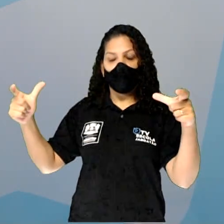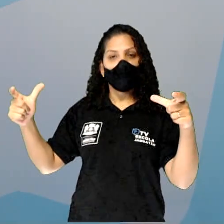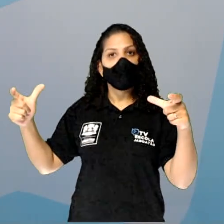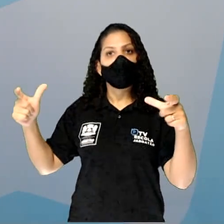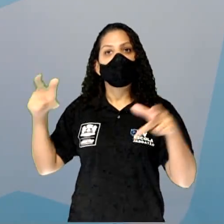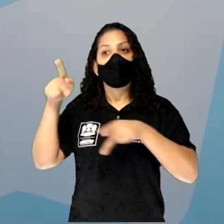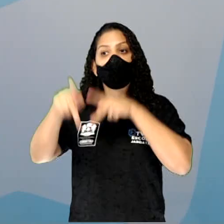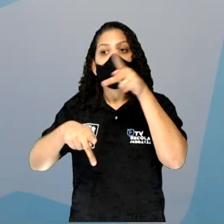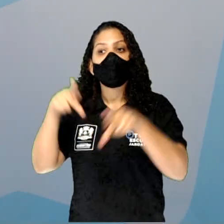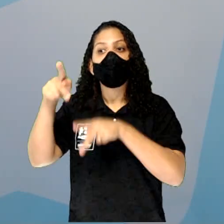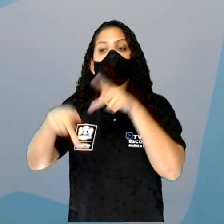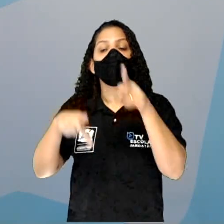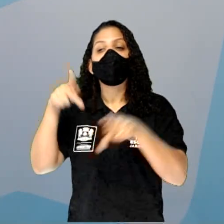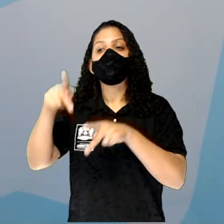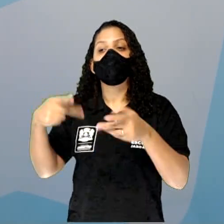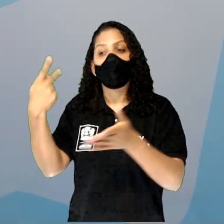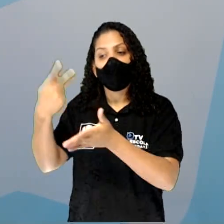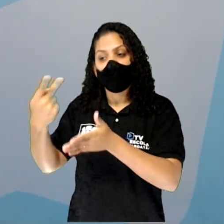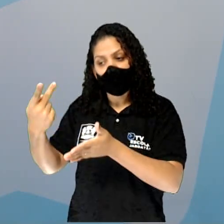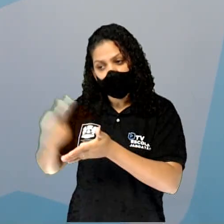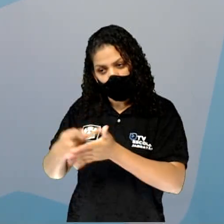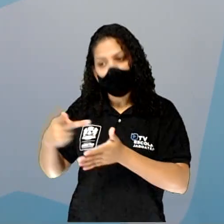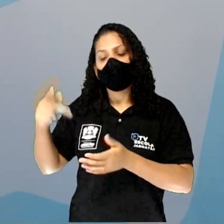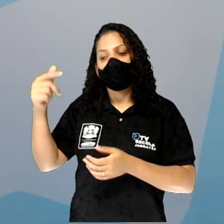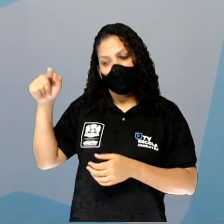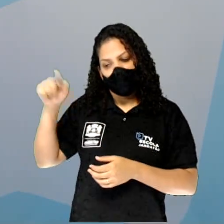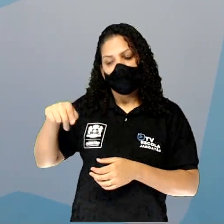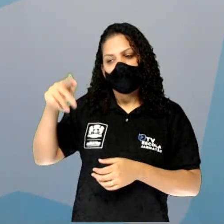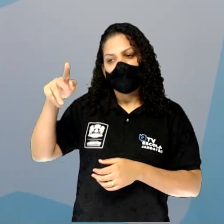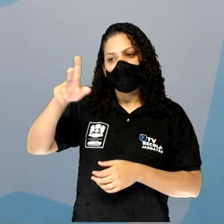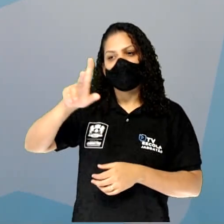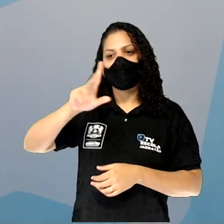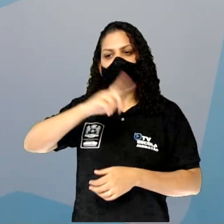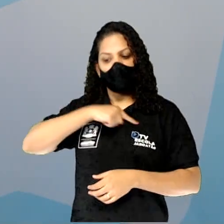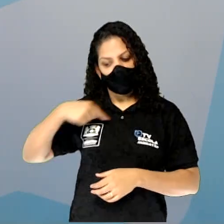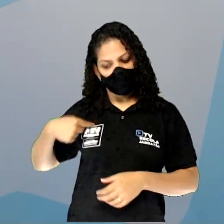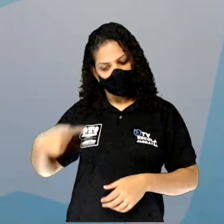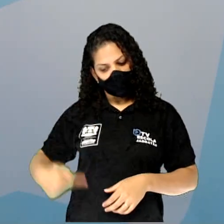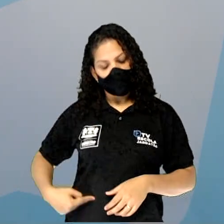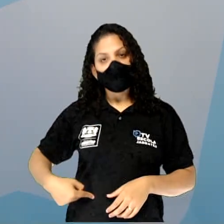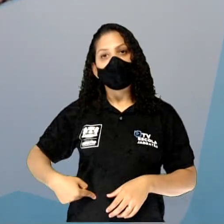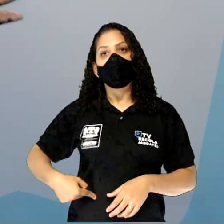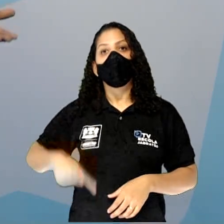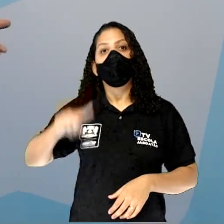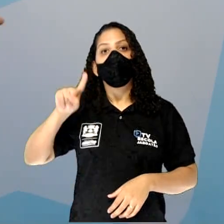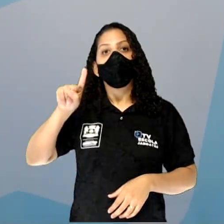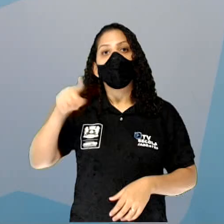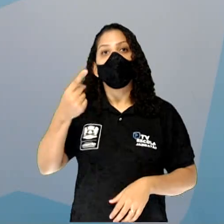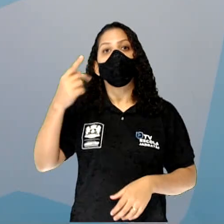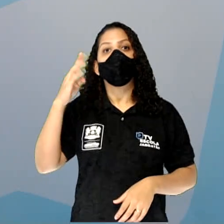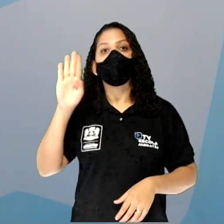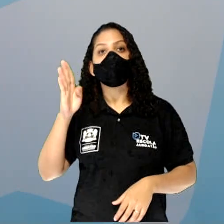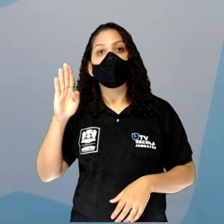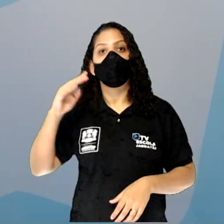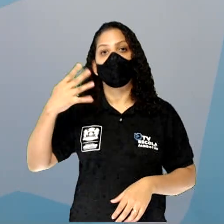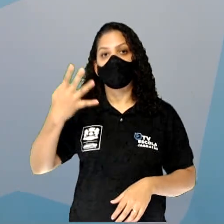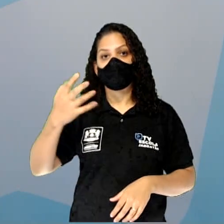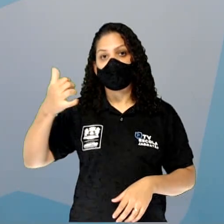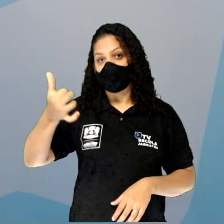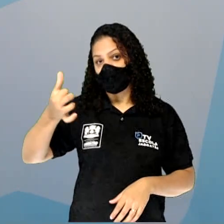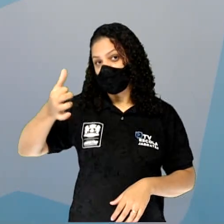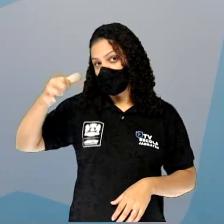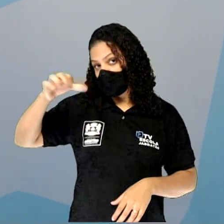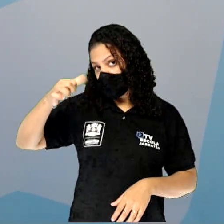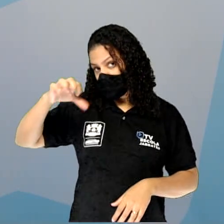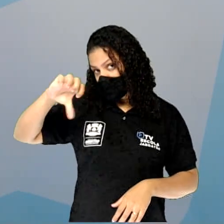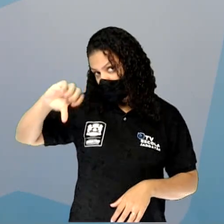1 bilhão, eu falei 1 bilhão, 1 bilhão 419 milhões de habitantes. Vamos